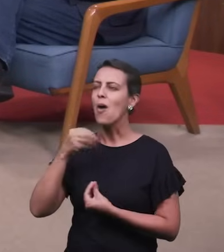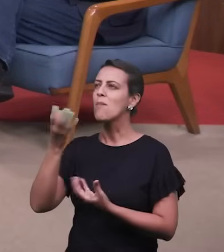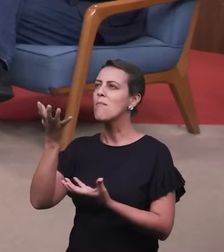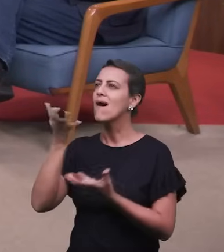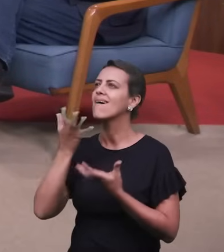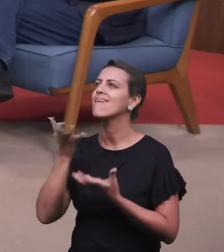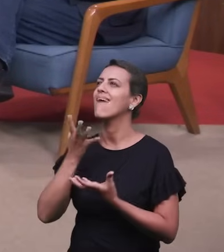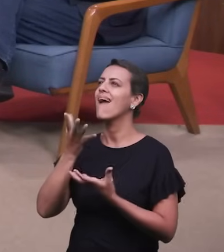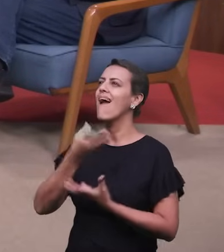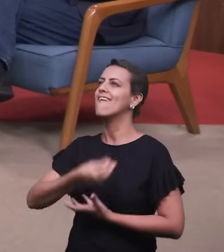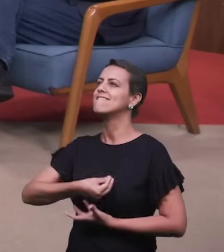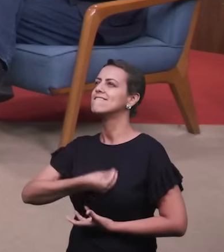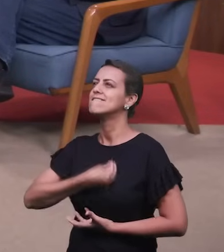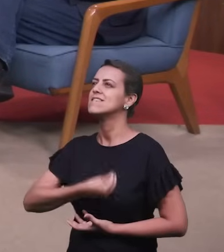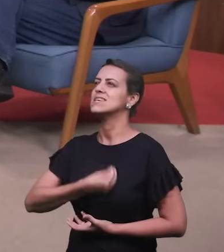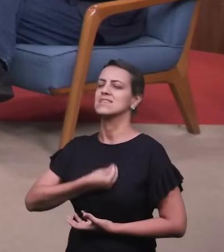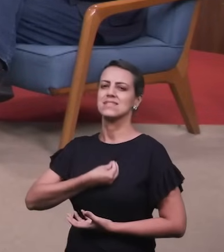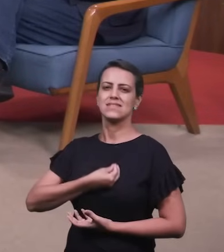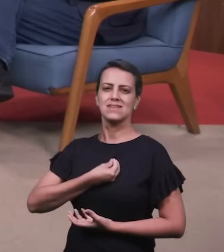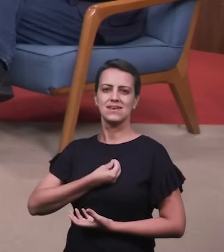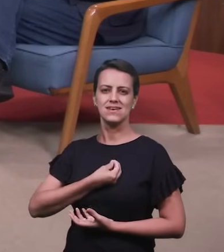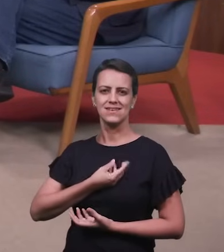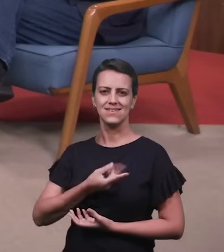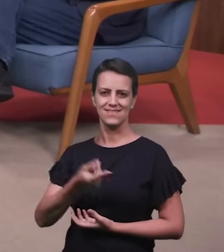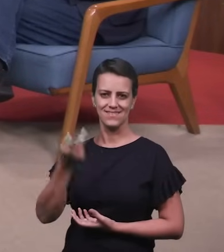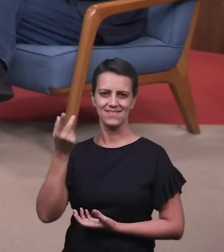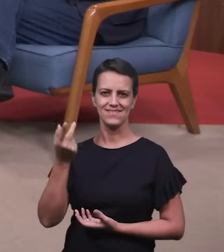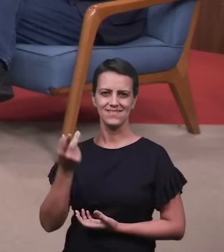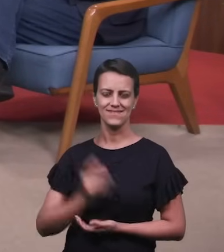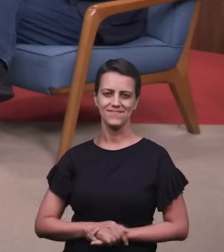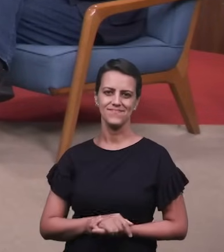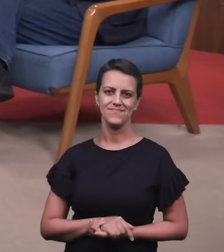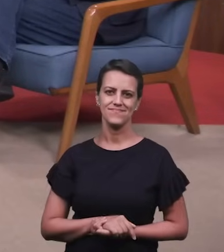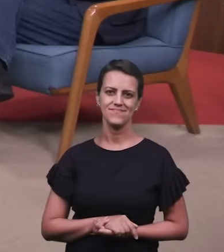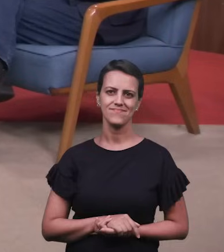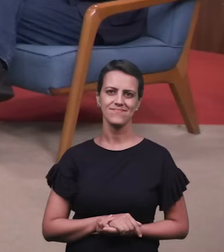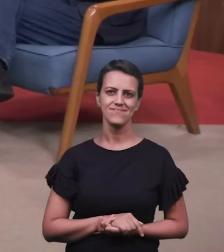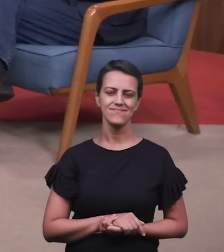sede da água da vida. Amém. Glórias a Deus. Bom,